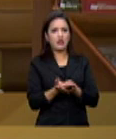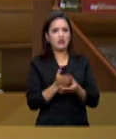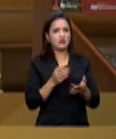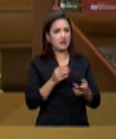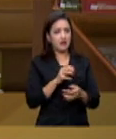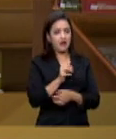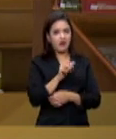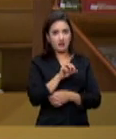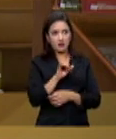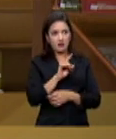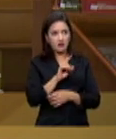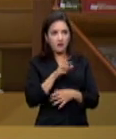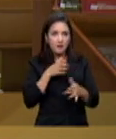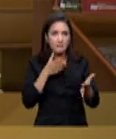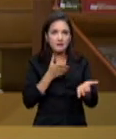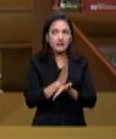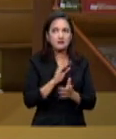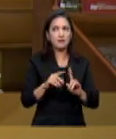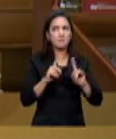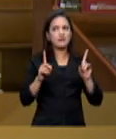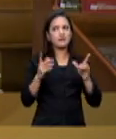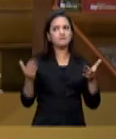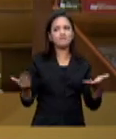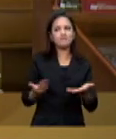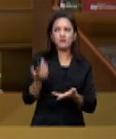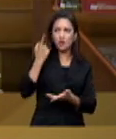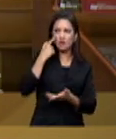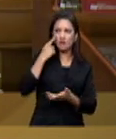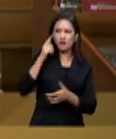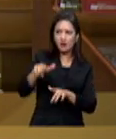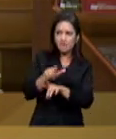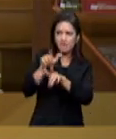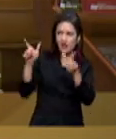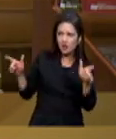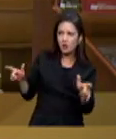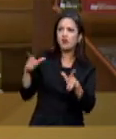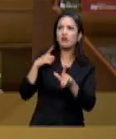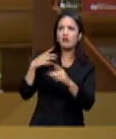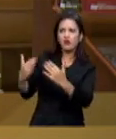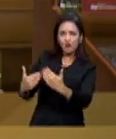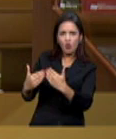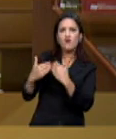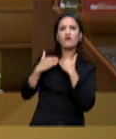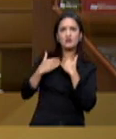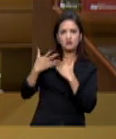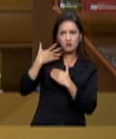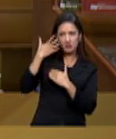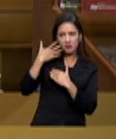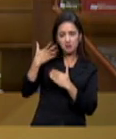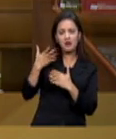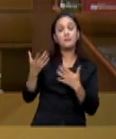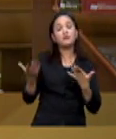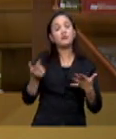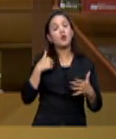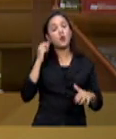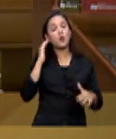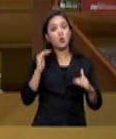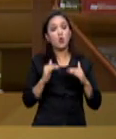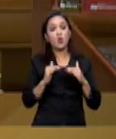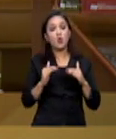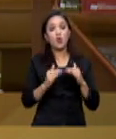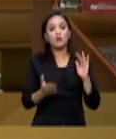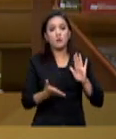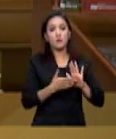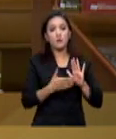nenhuma, rejeitaria uma adesão tanto àquilo que foi proposto pelo ministro Nunes Marques como àquilo